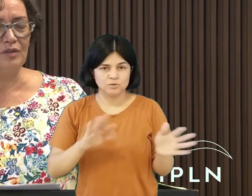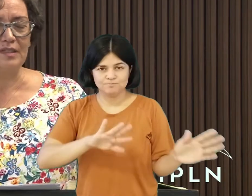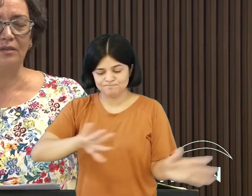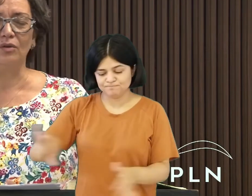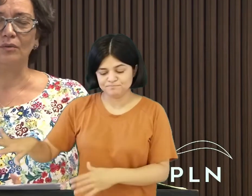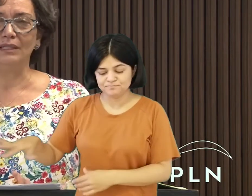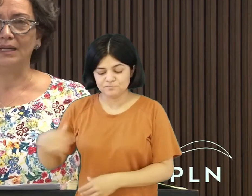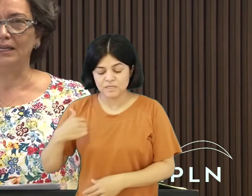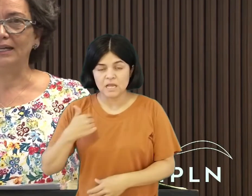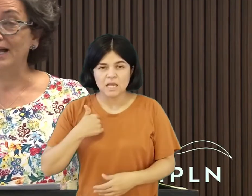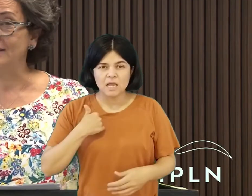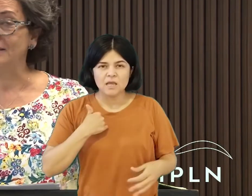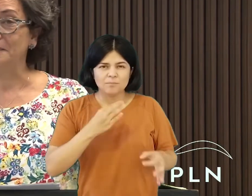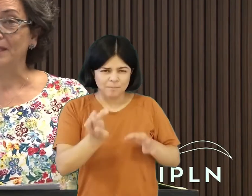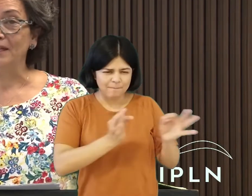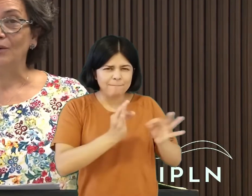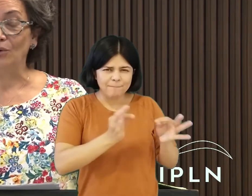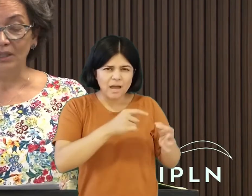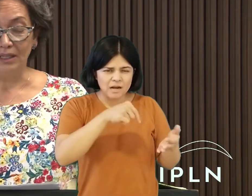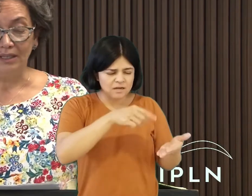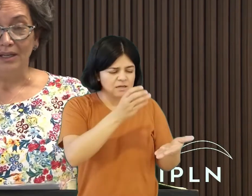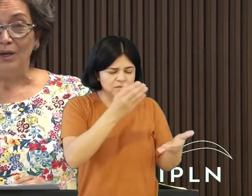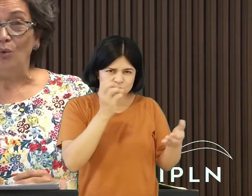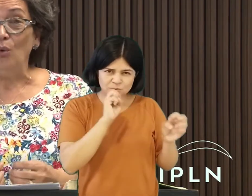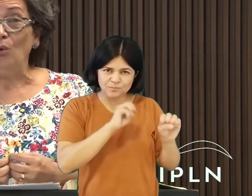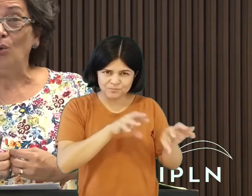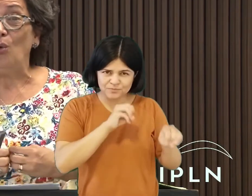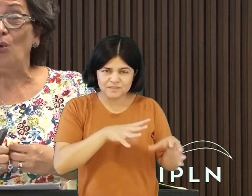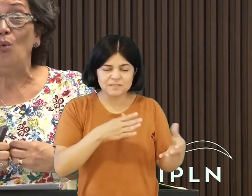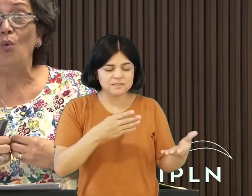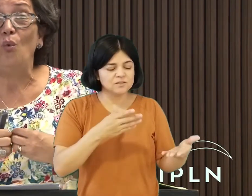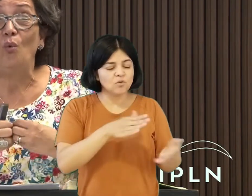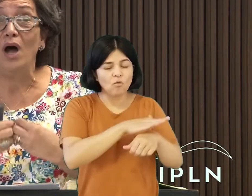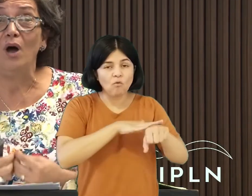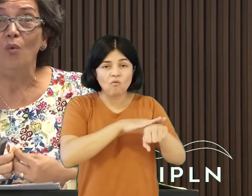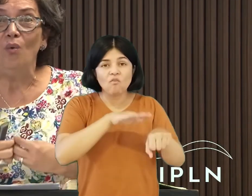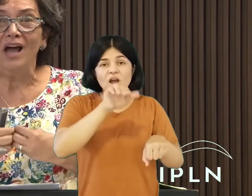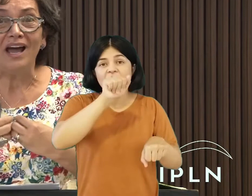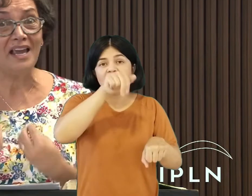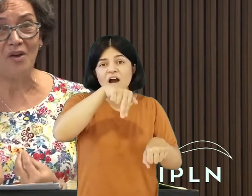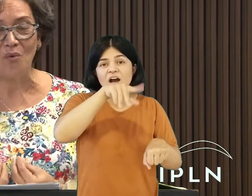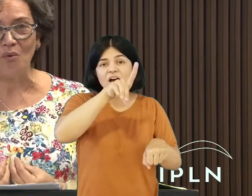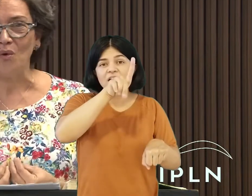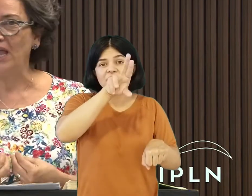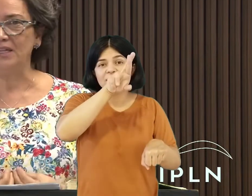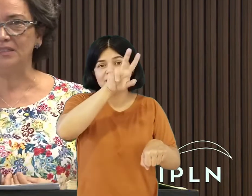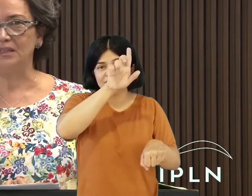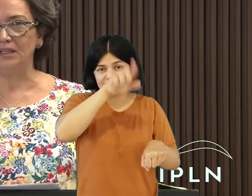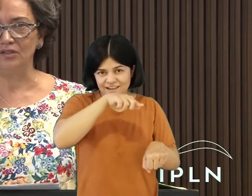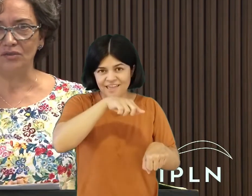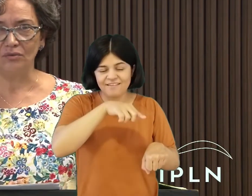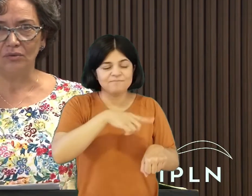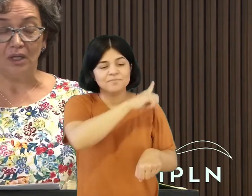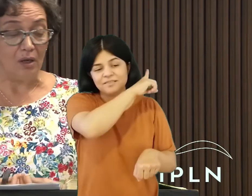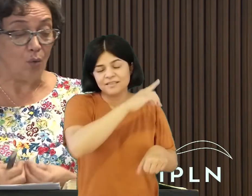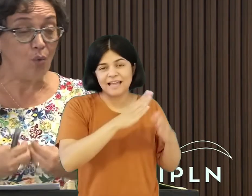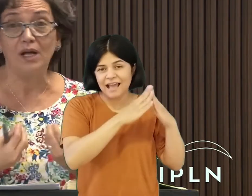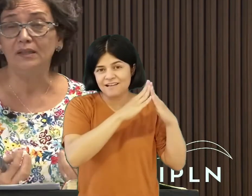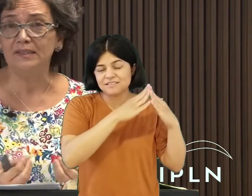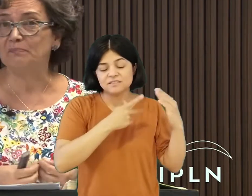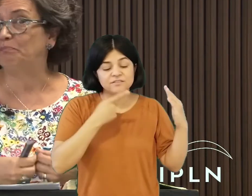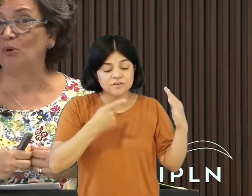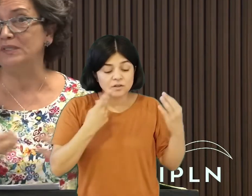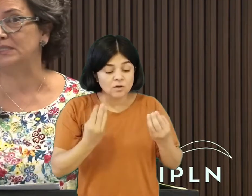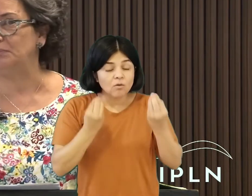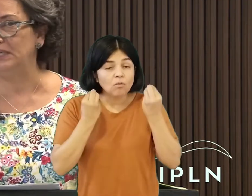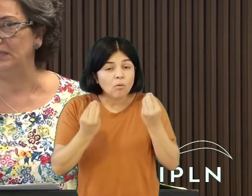e conversando com o André lá em casa, ontem, o quão rico é esse texto,